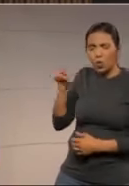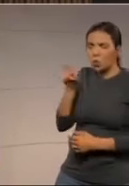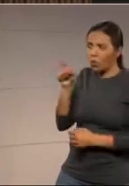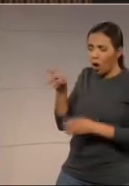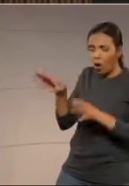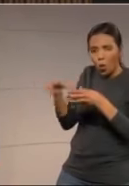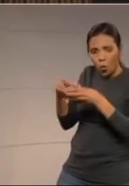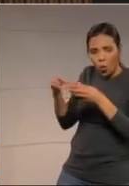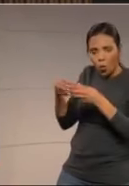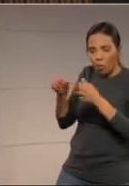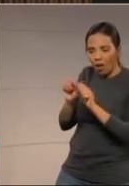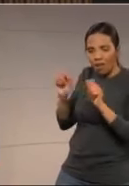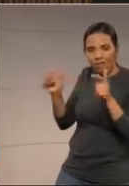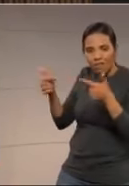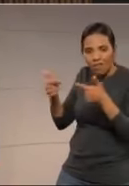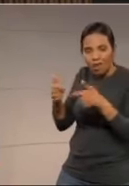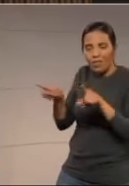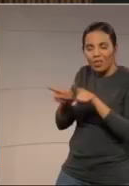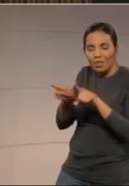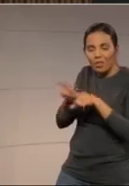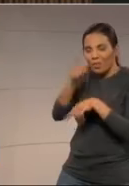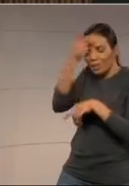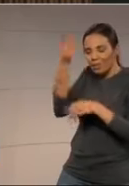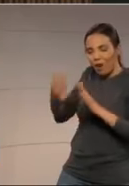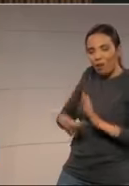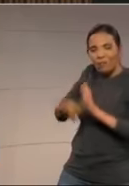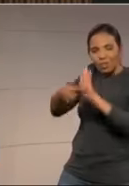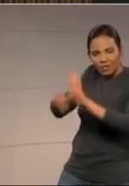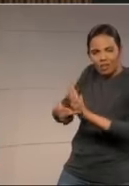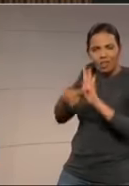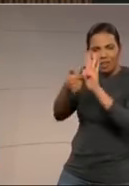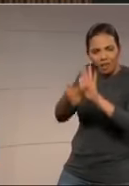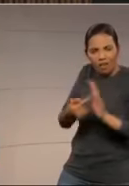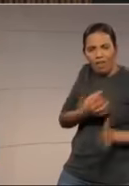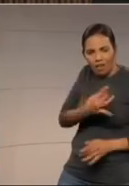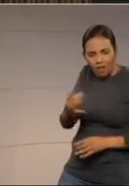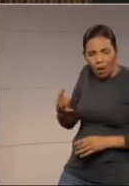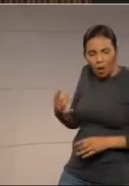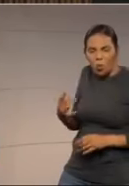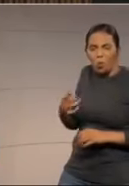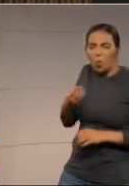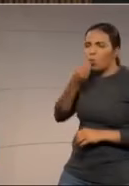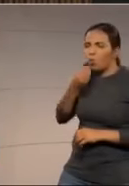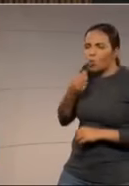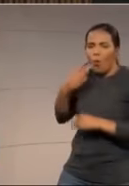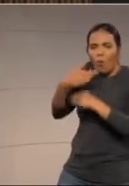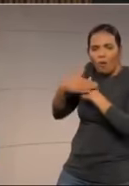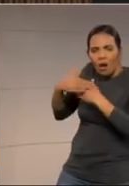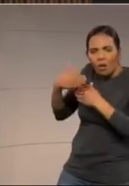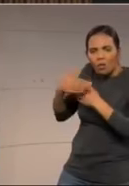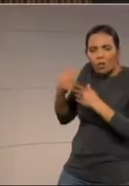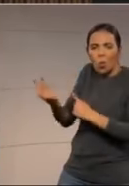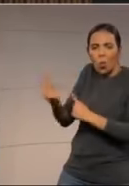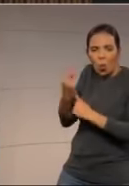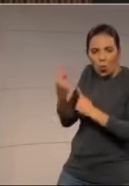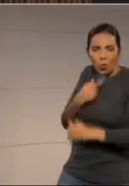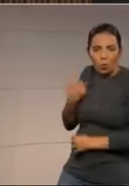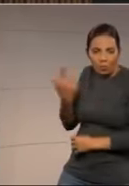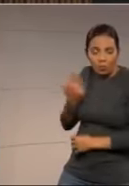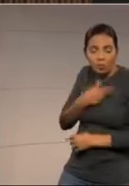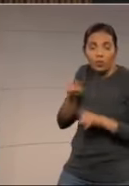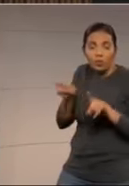o pessoal do cerimonial, que foi muito carinhoso e cuidadoso com a gente, e dizer que é da forma participativa e